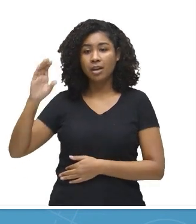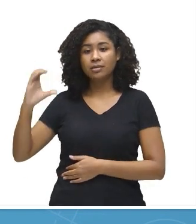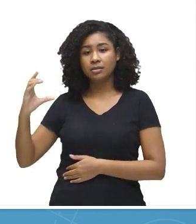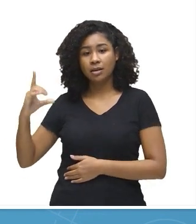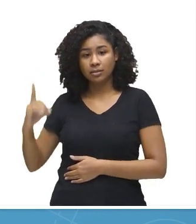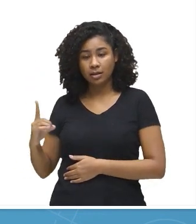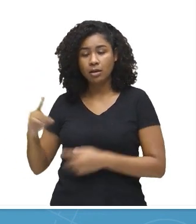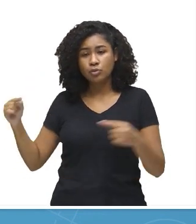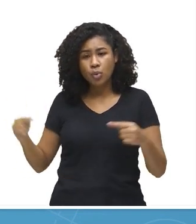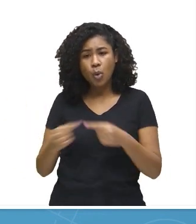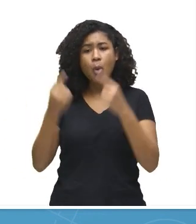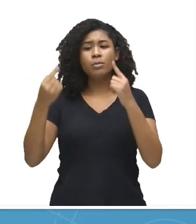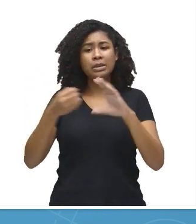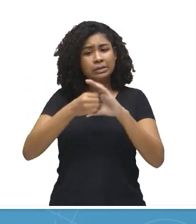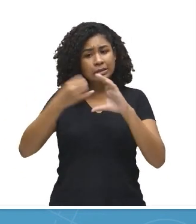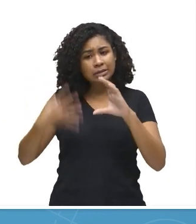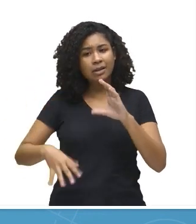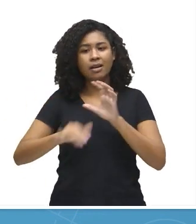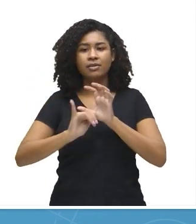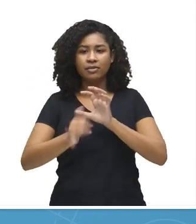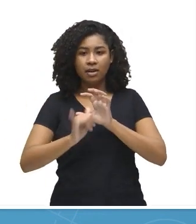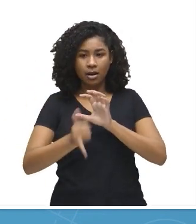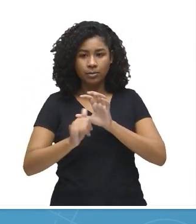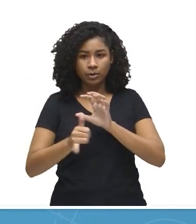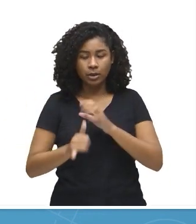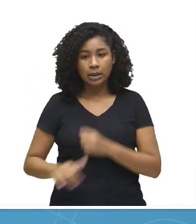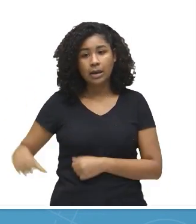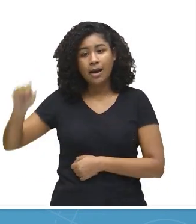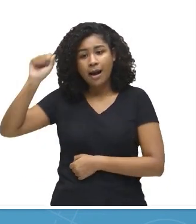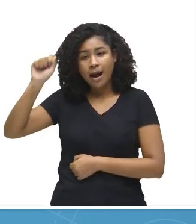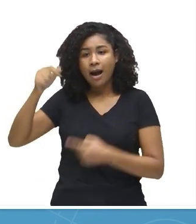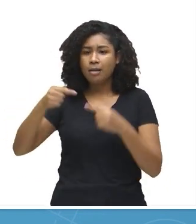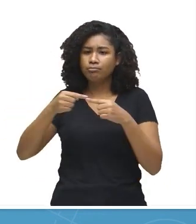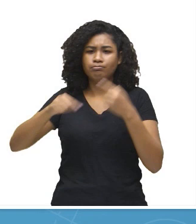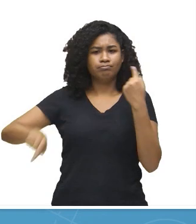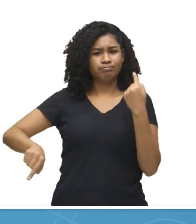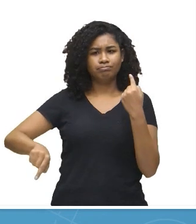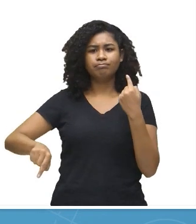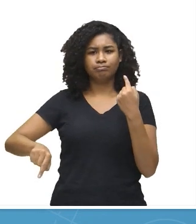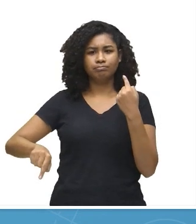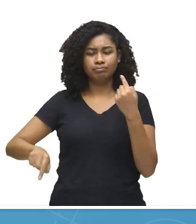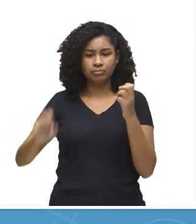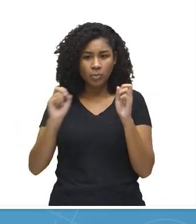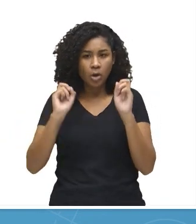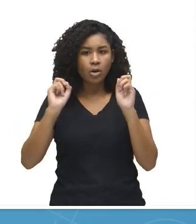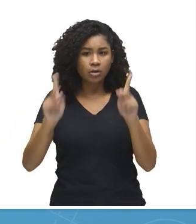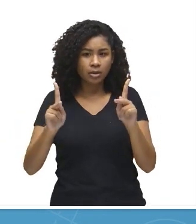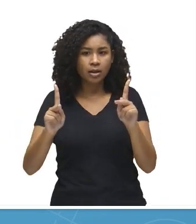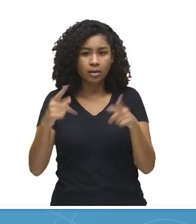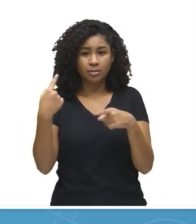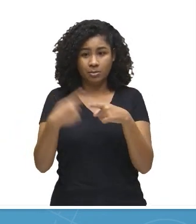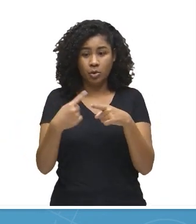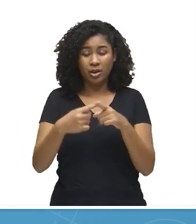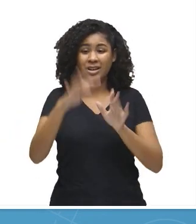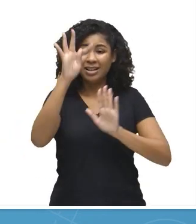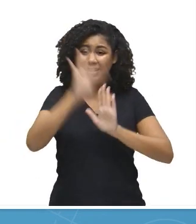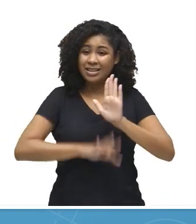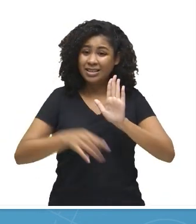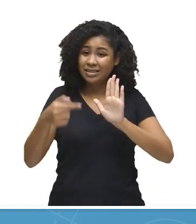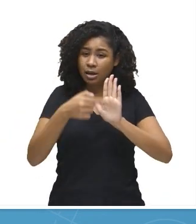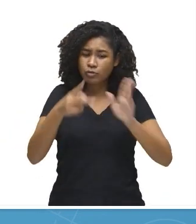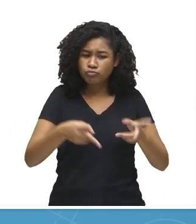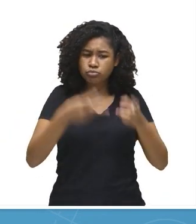as características, elas são as características da fábula. A letra A, não. O que predomina no texto, nesse texto é